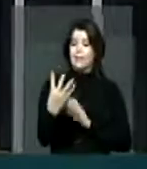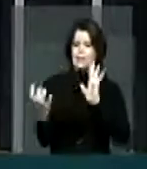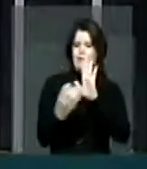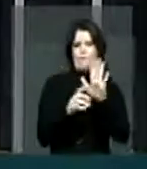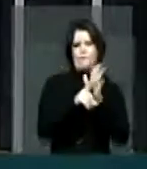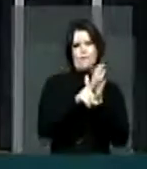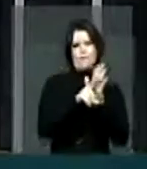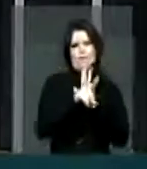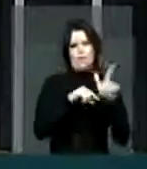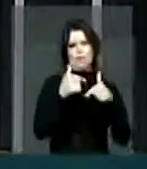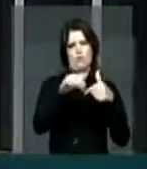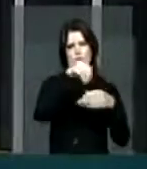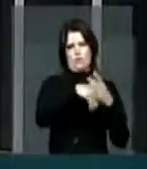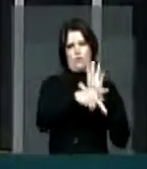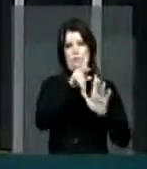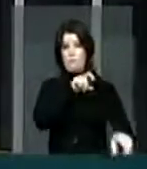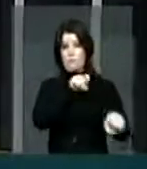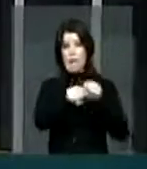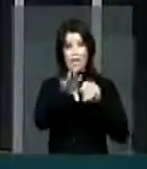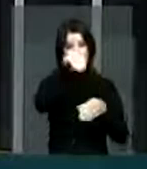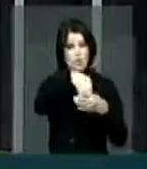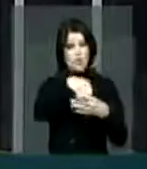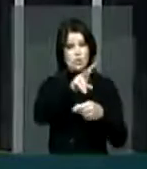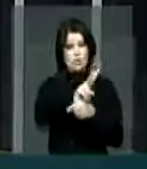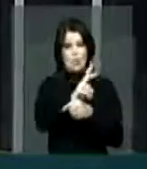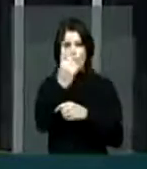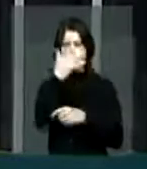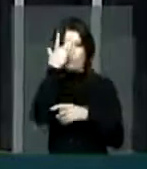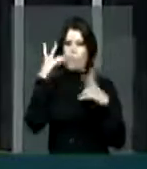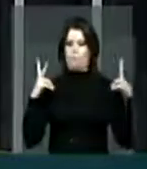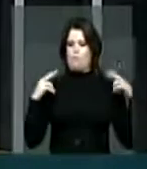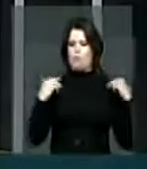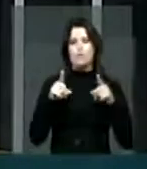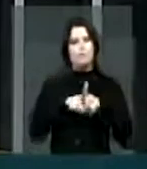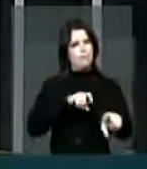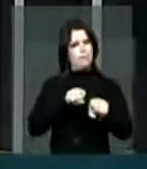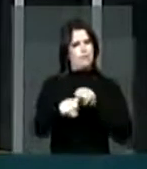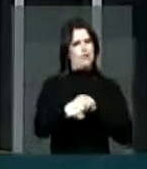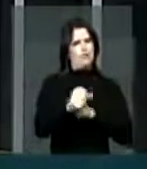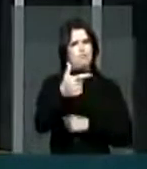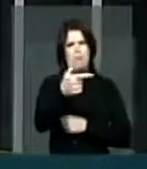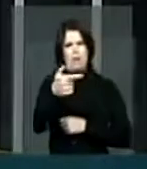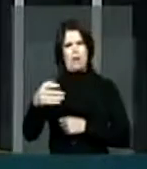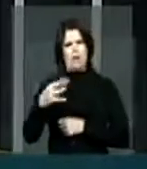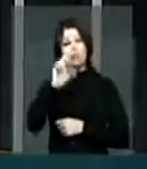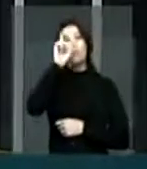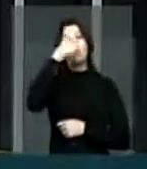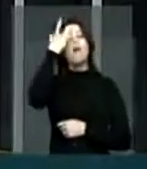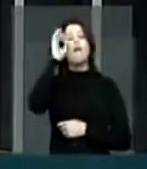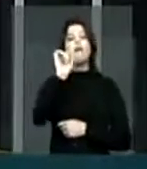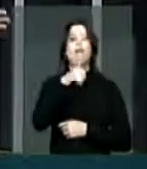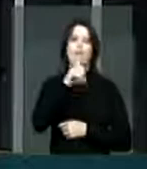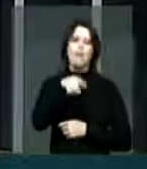3 fiscais do trabalho foram executados, um motorista também foi executado, a mando